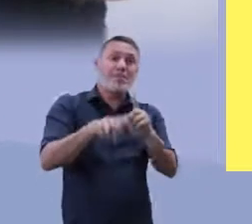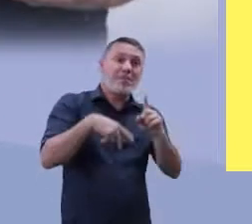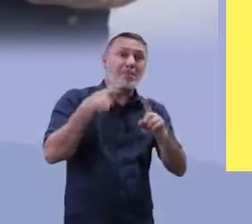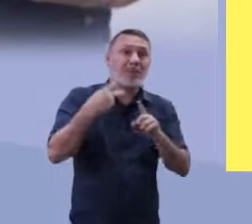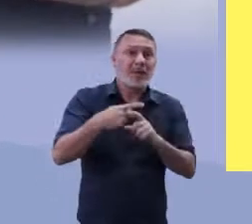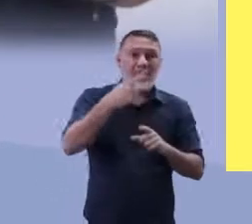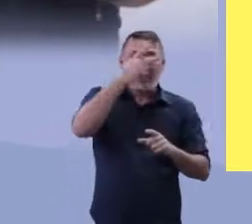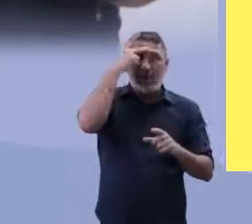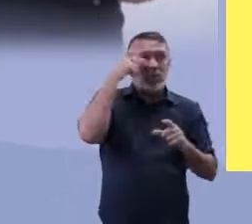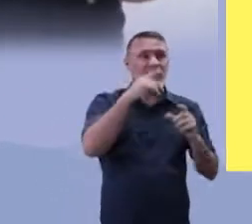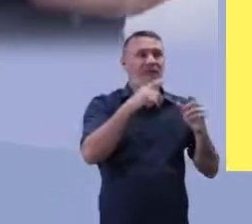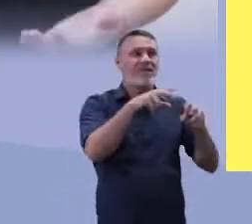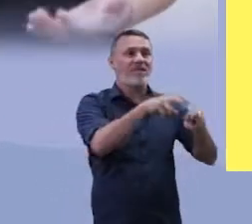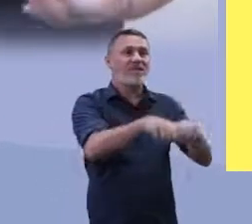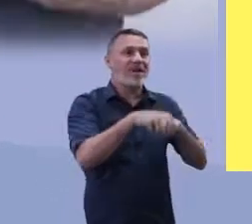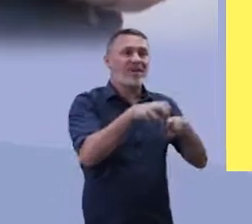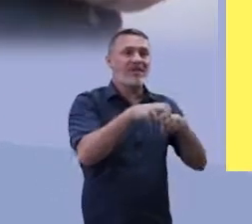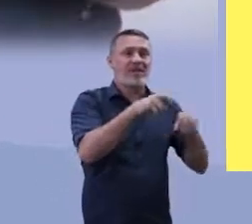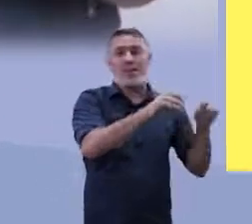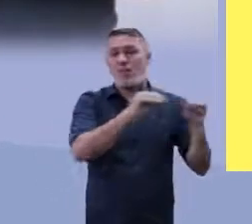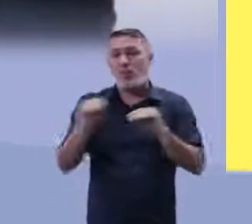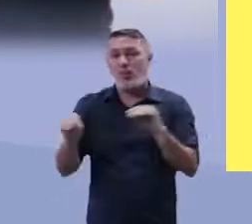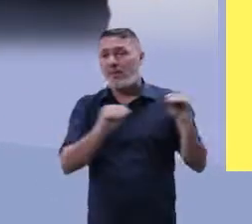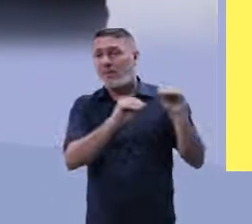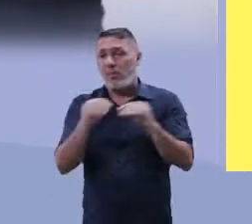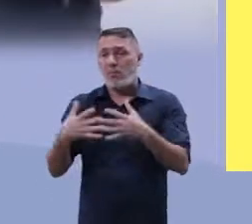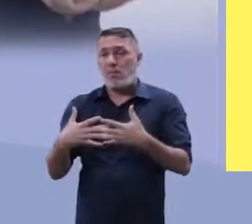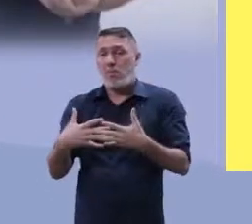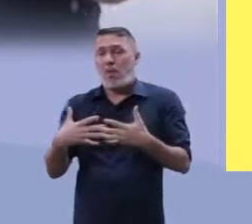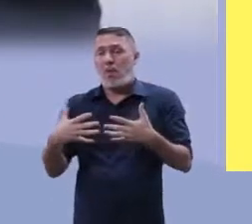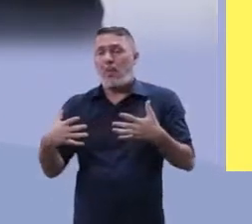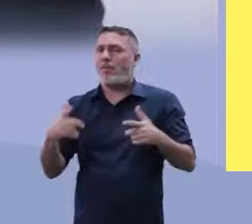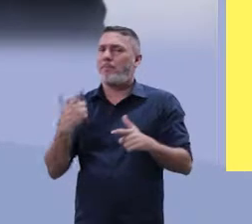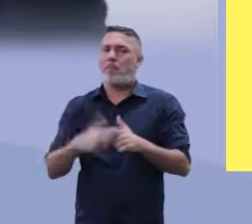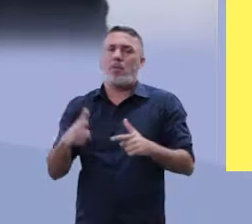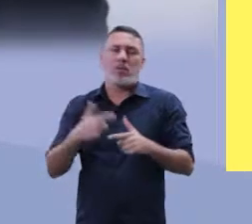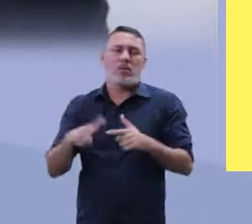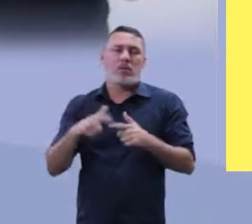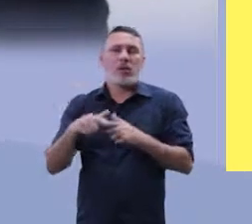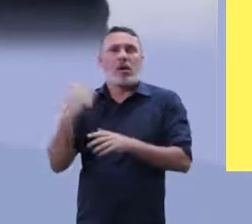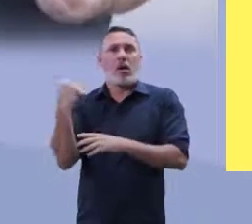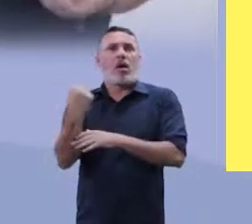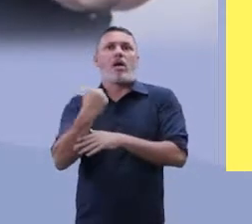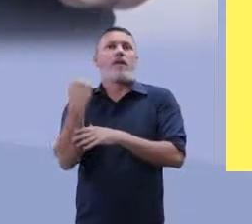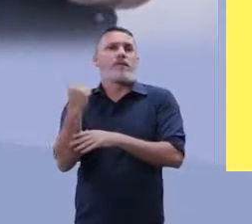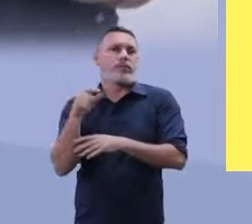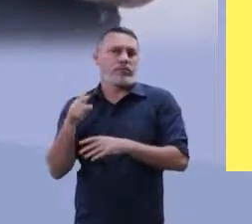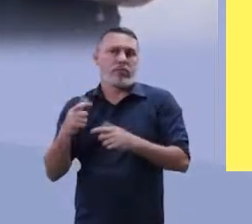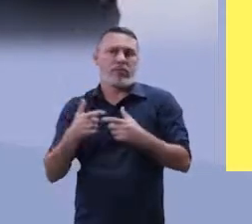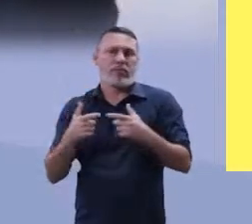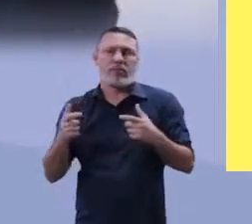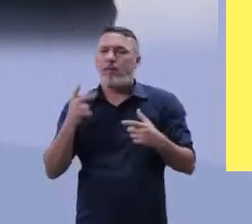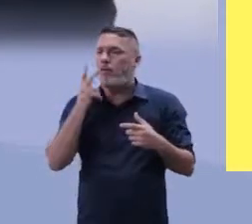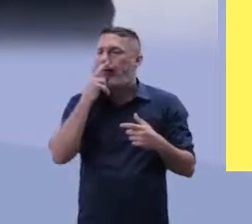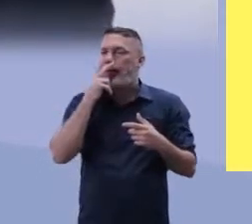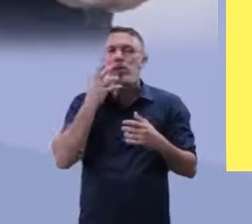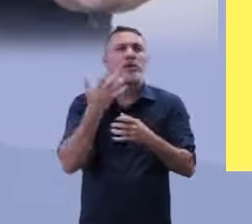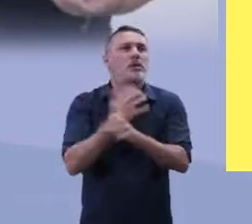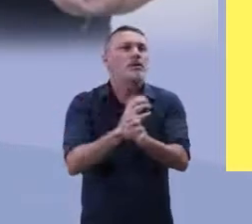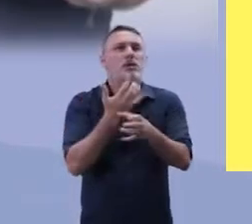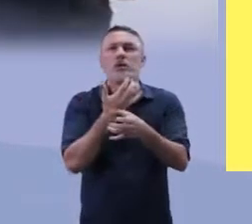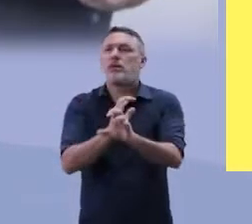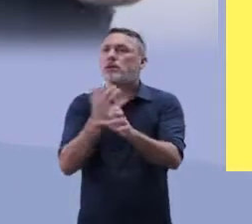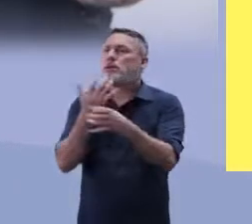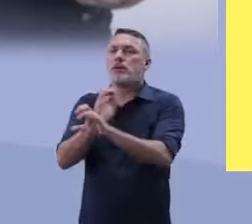que migravam das fazendas, os problemas eram ainda mais graves. Faltava